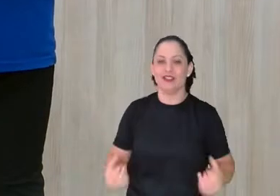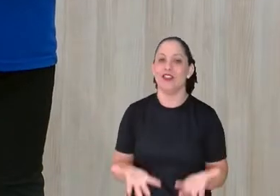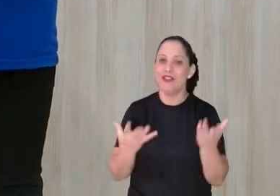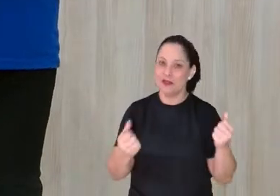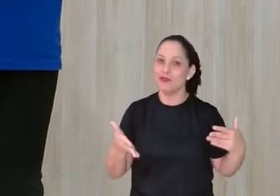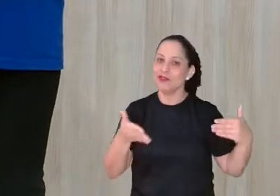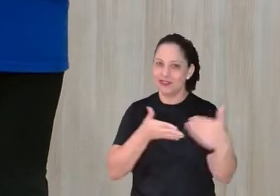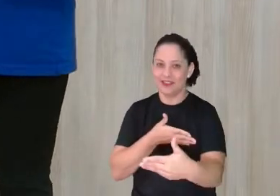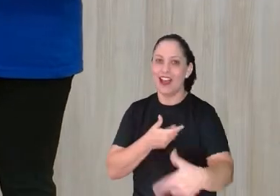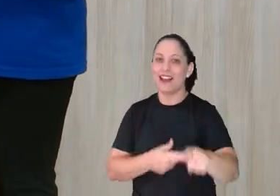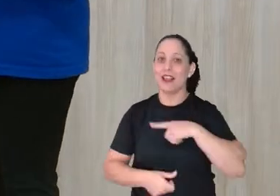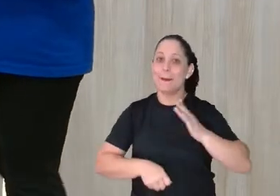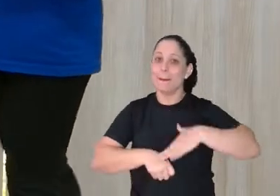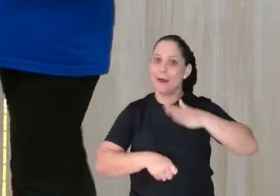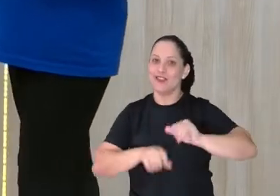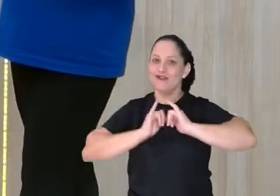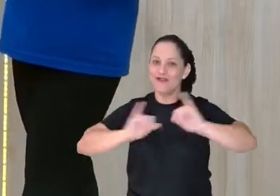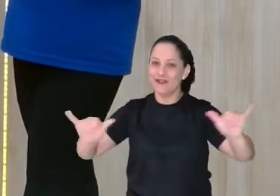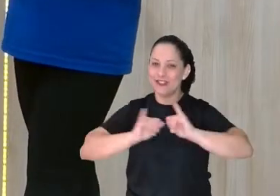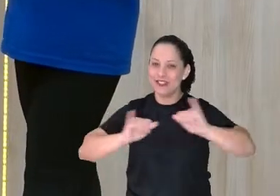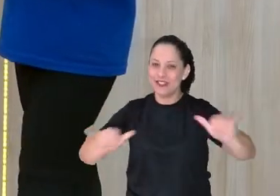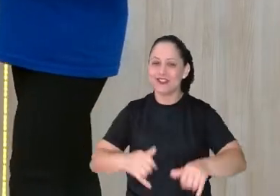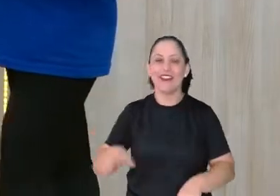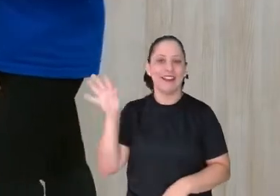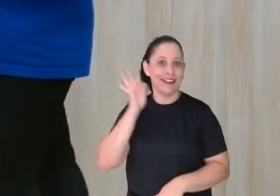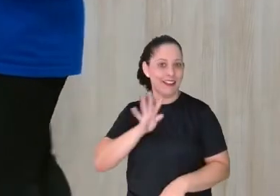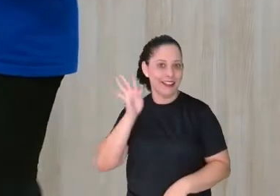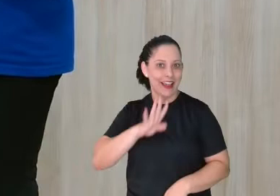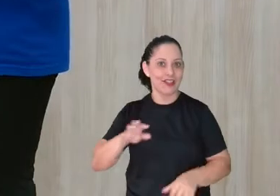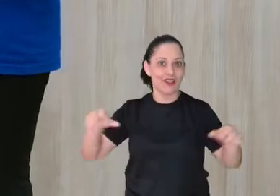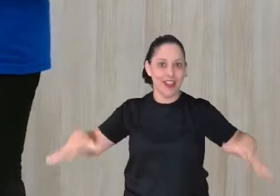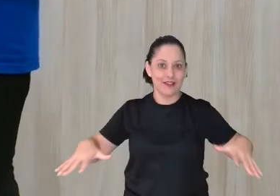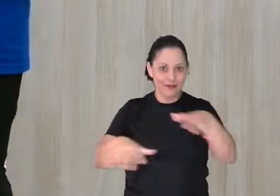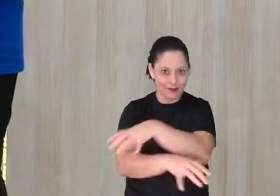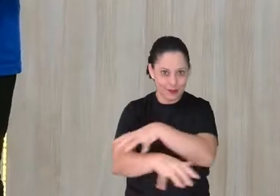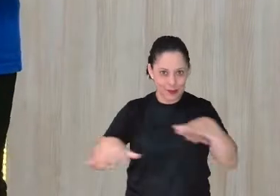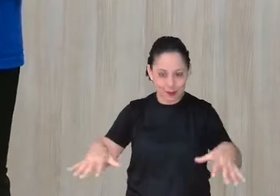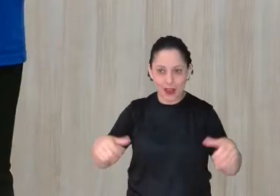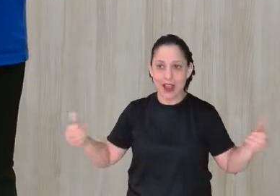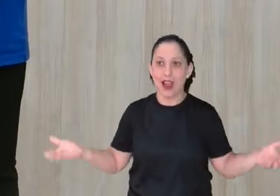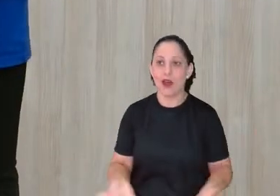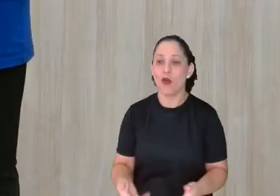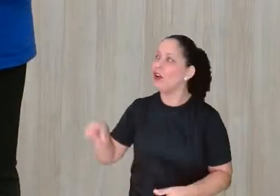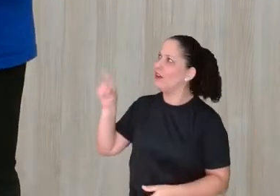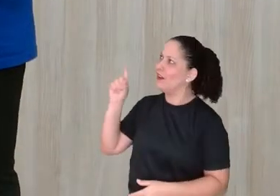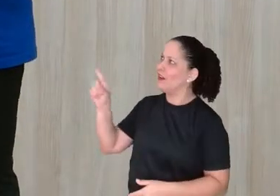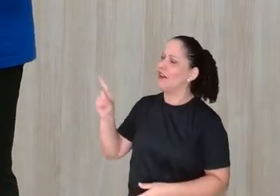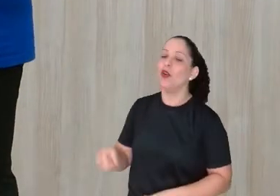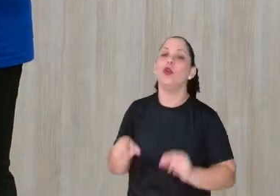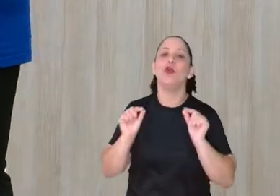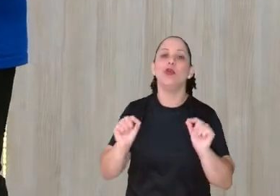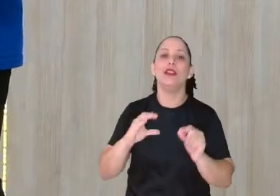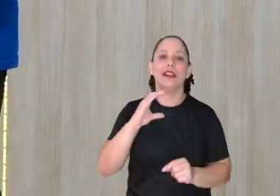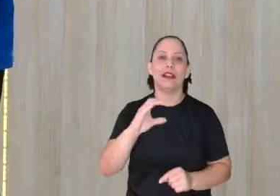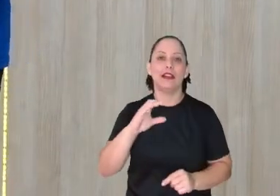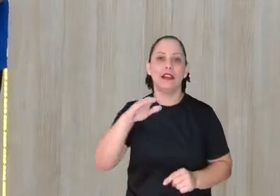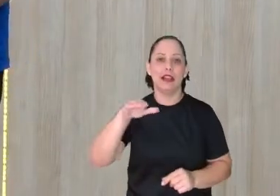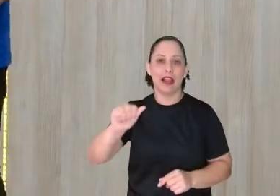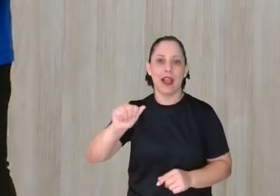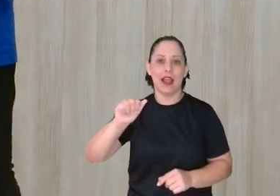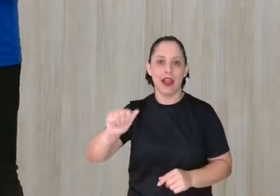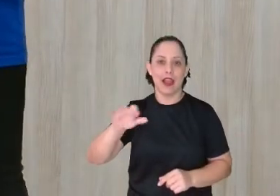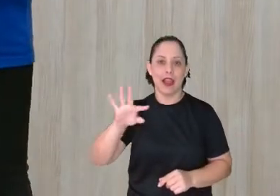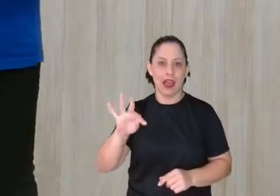a gente tem mais, né, informações a respeito de biomas. Então, agora nós estamos diante da Caatinga. Como eu coloquei para